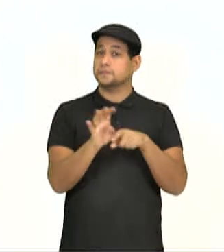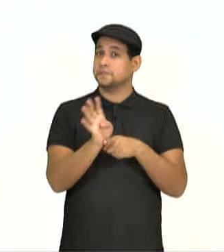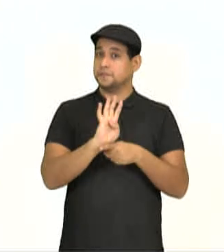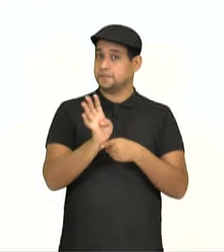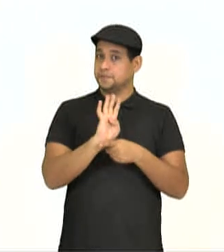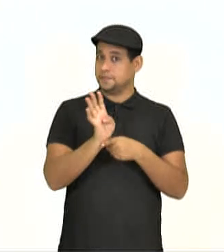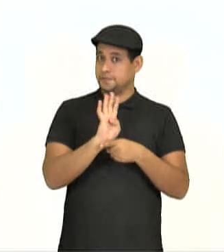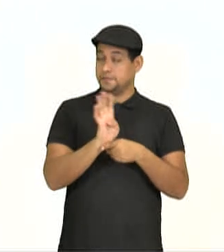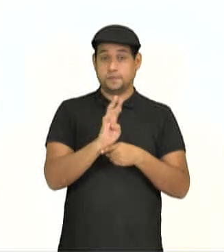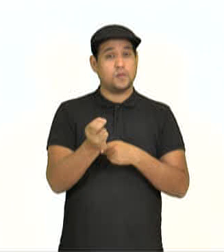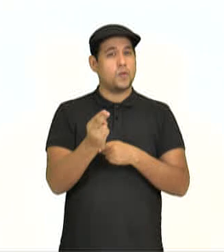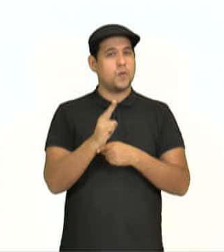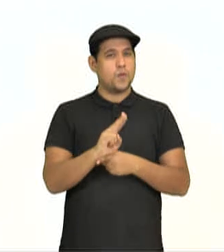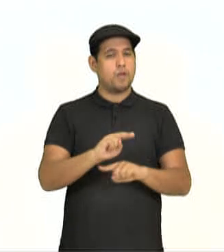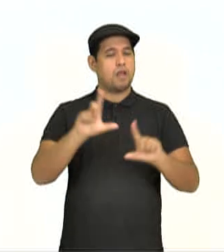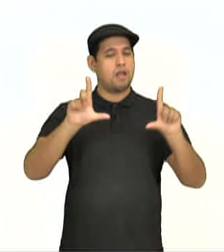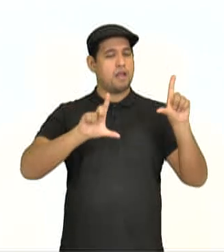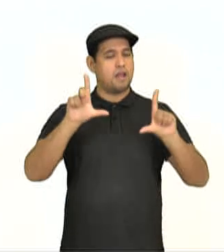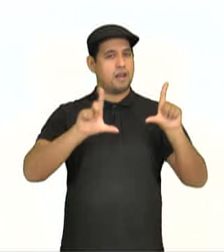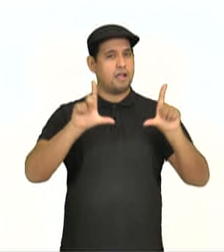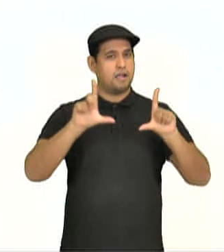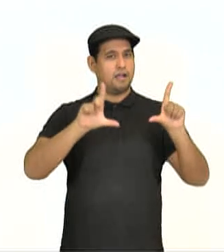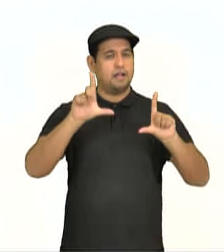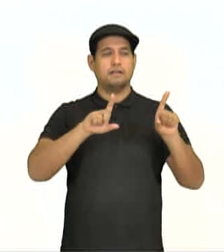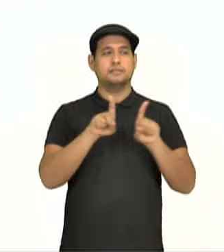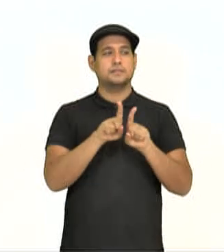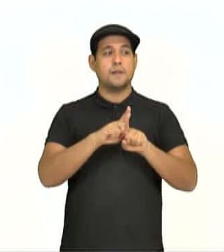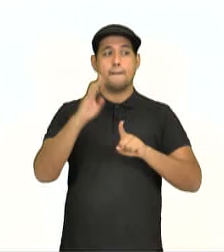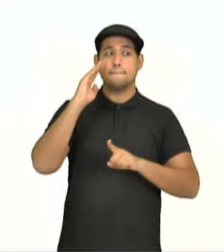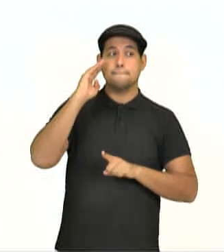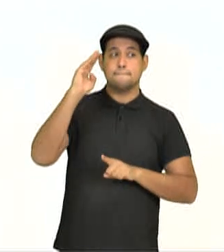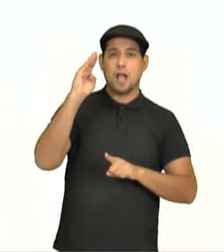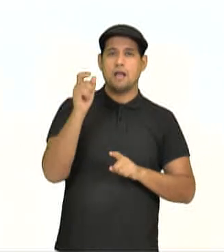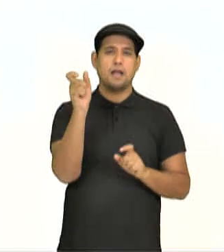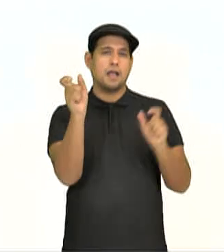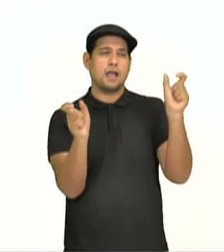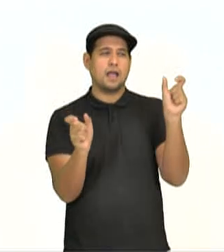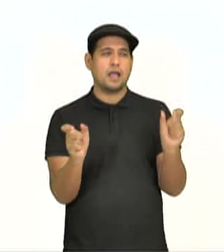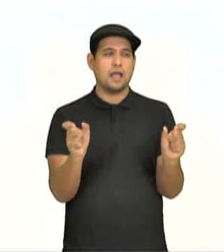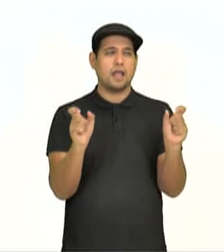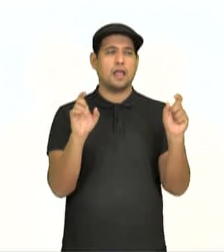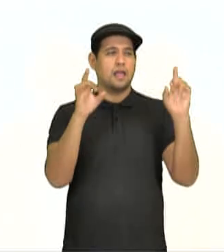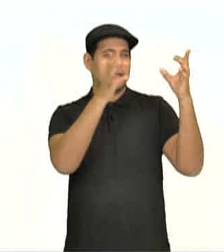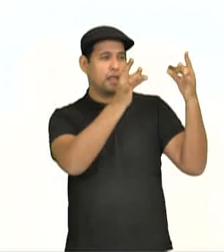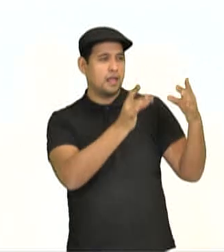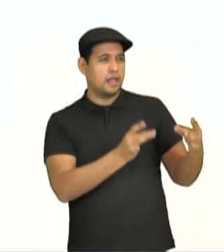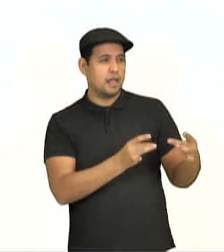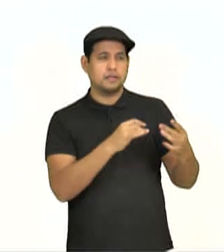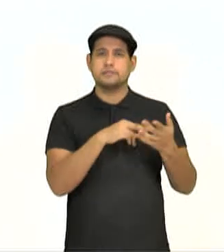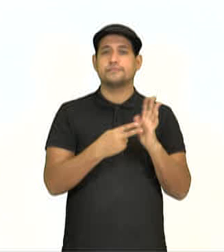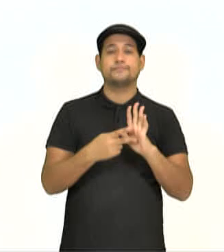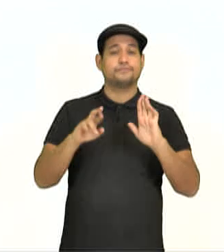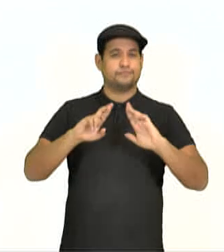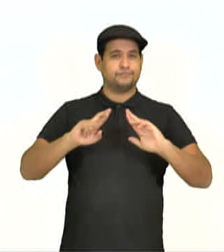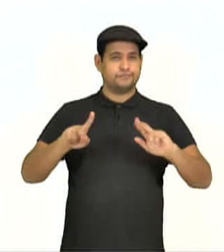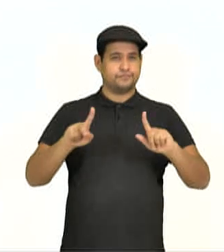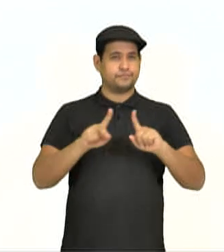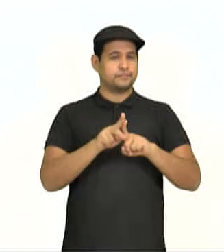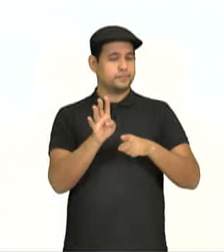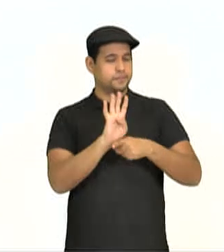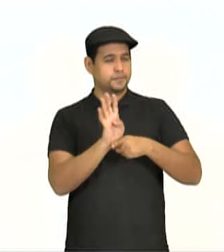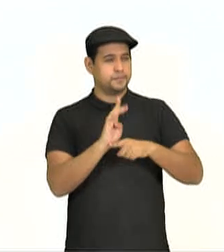cinema ou televisão. A sua principal característica específica que o distingue dos